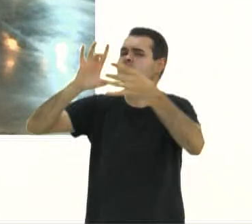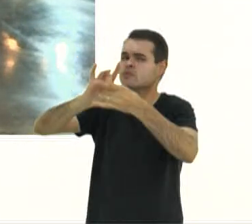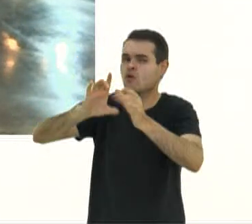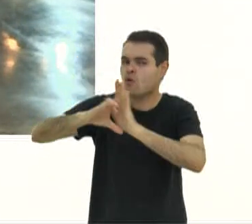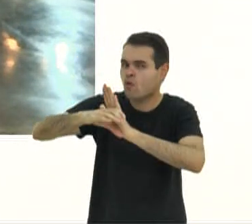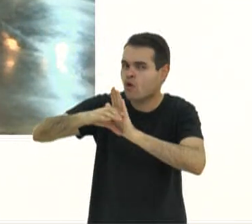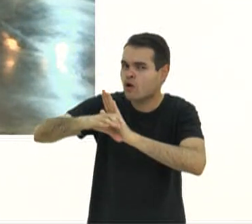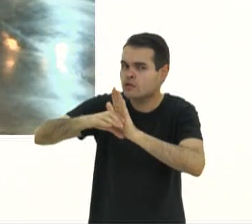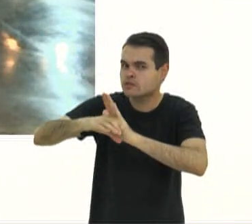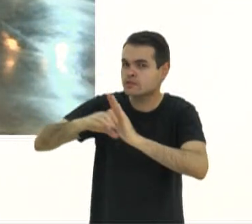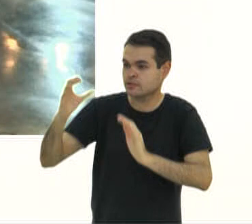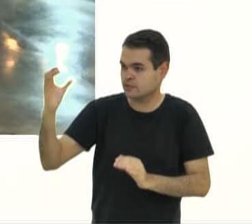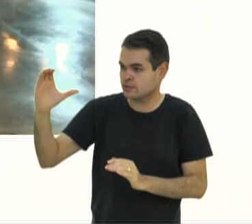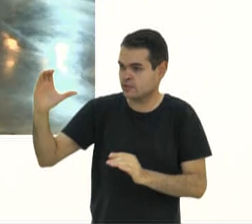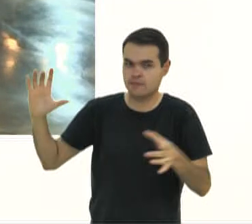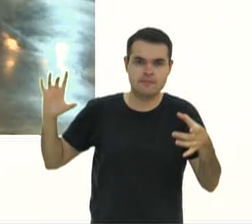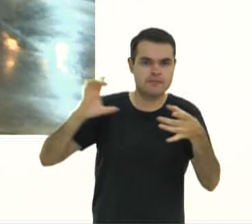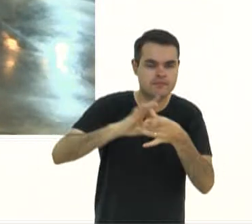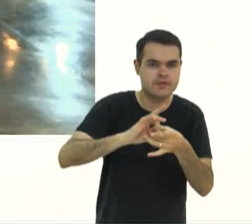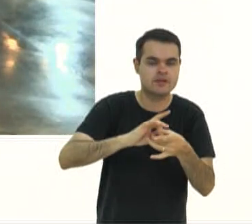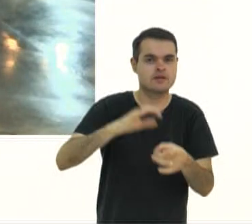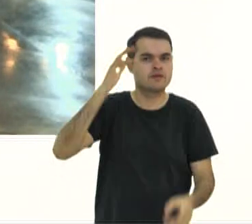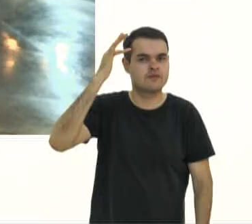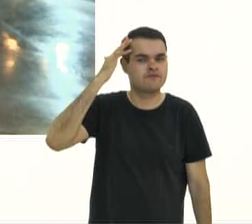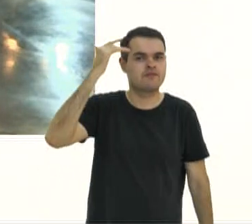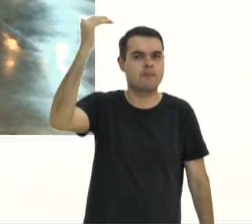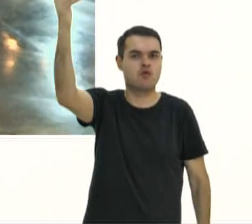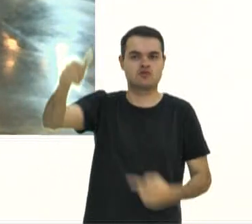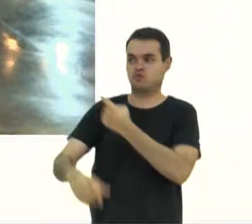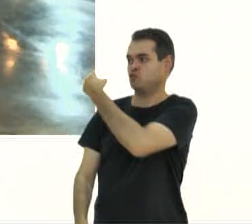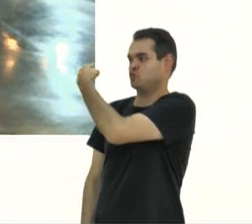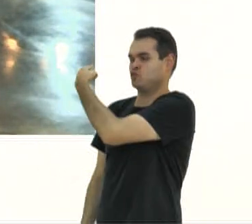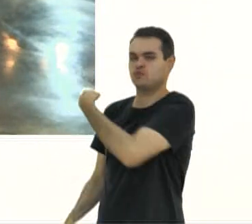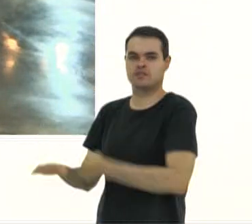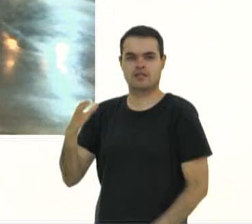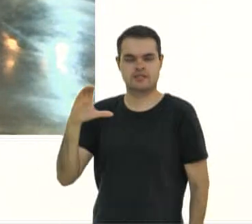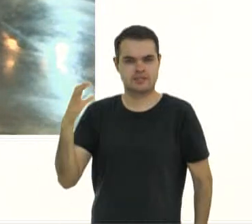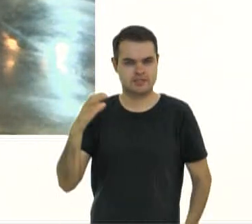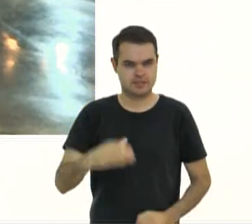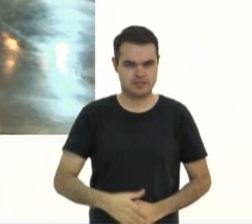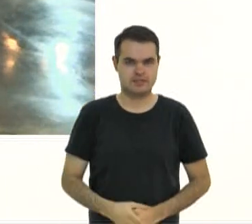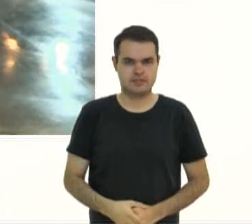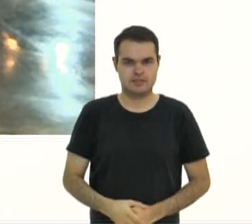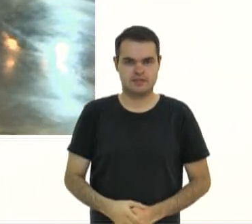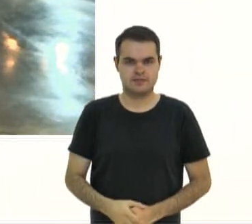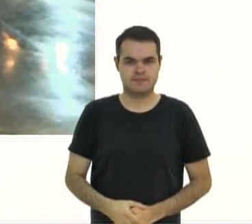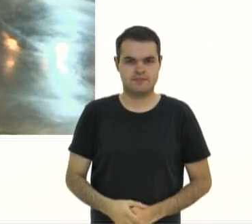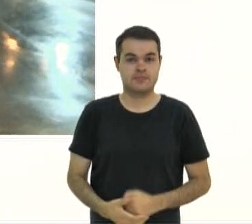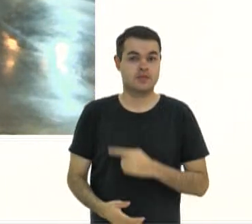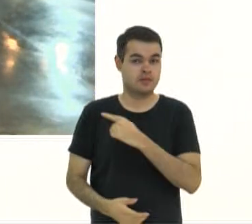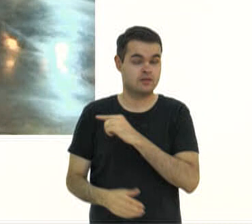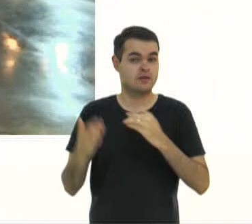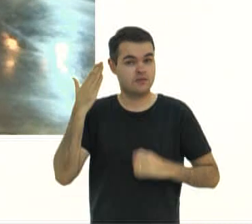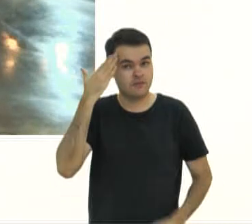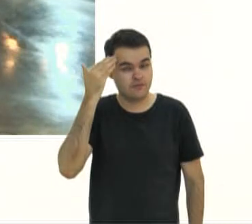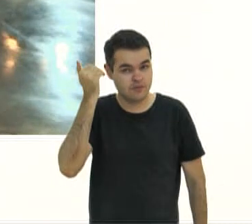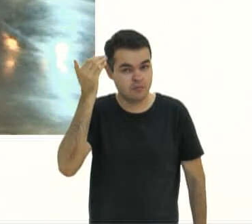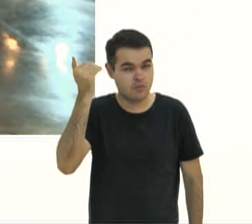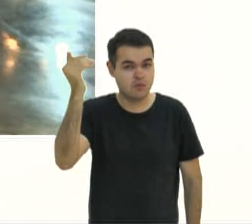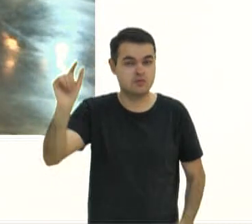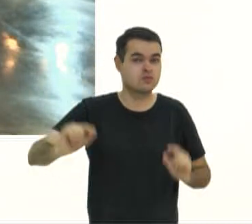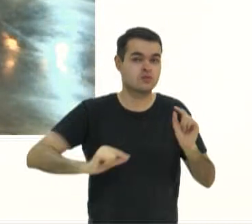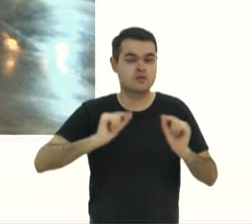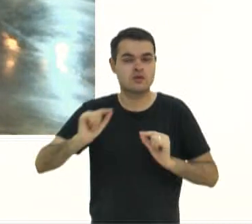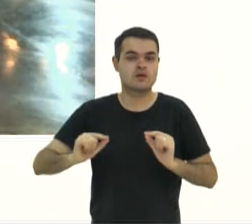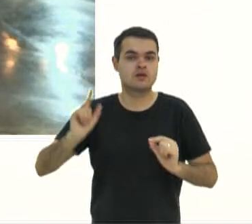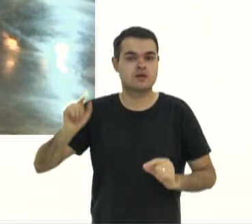conceito da ciência com esse grande filósofo da ciência, né? O senhor poderia abordar alguma coisa a respeito dele? Puxa, Hugo, aqui é um pavilhão bem especial para a